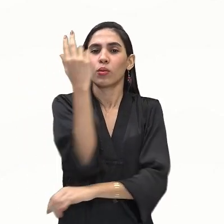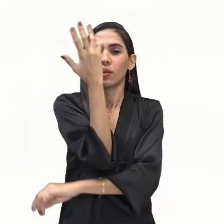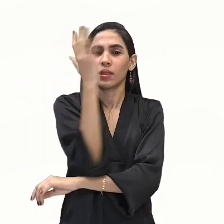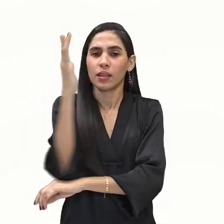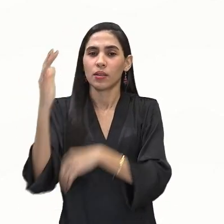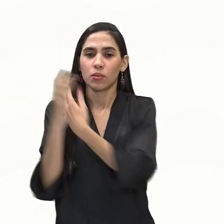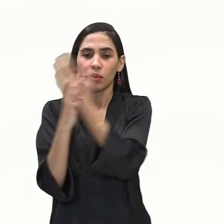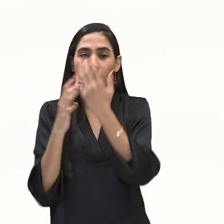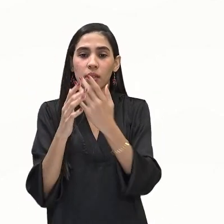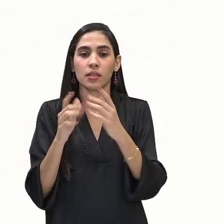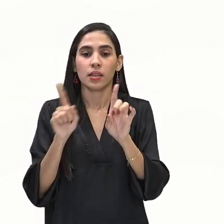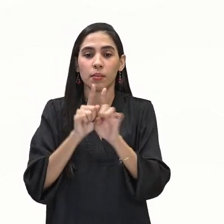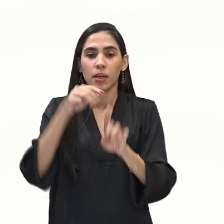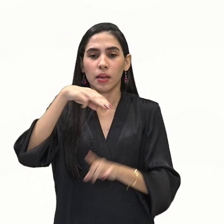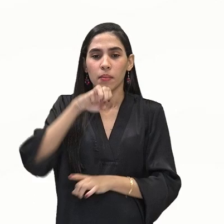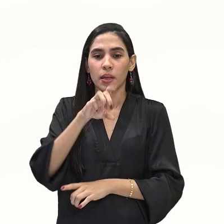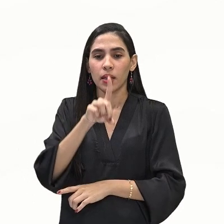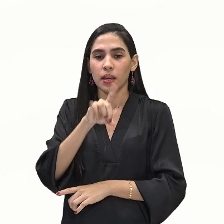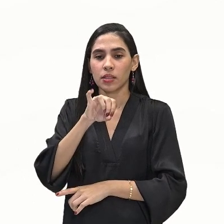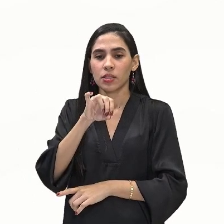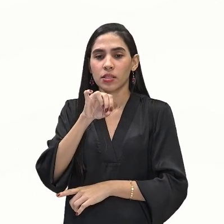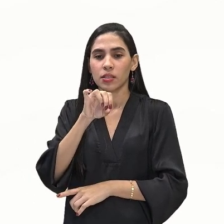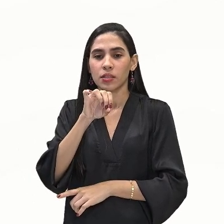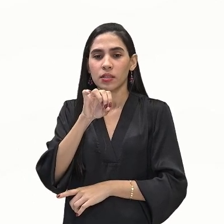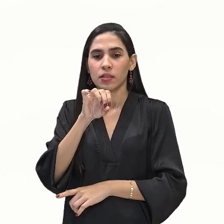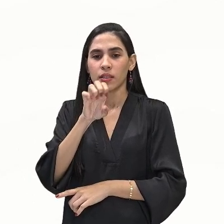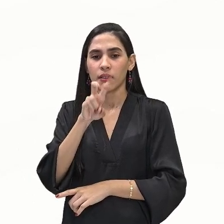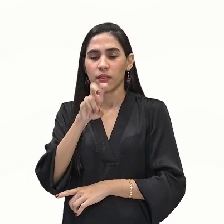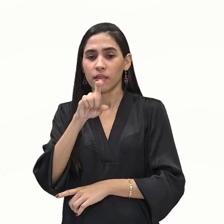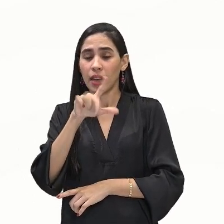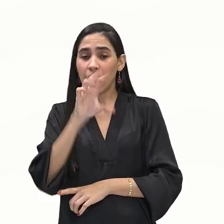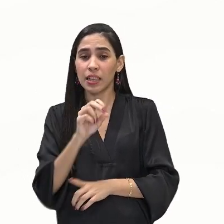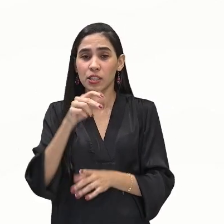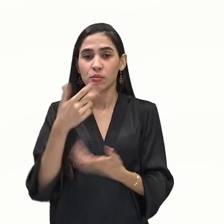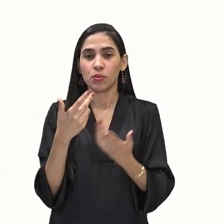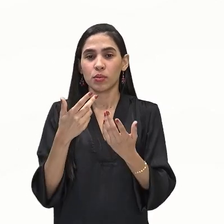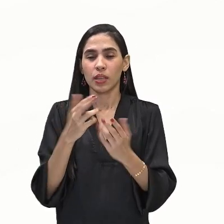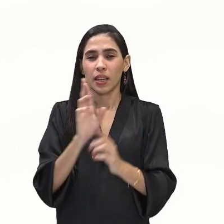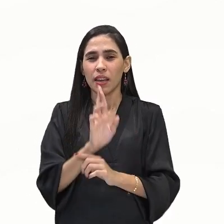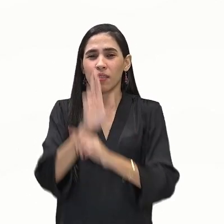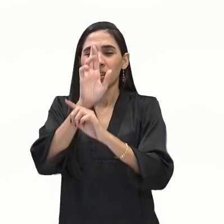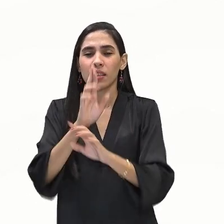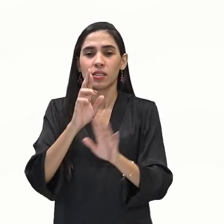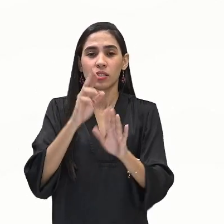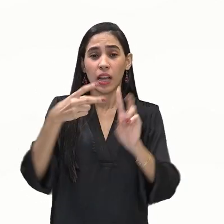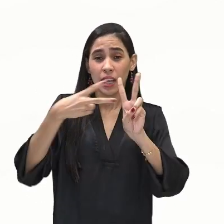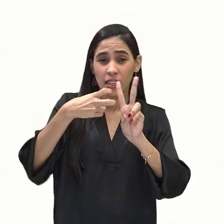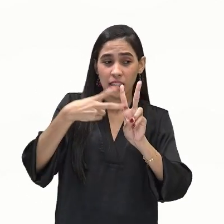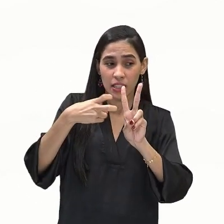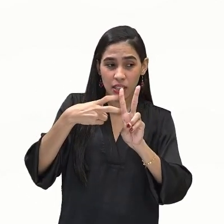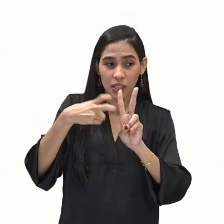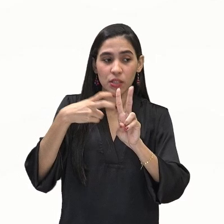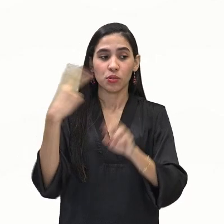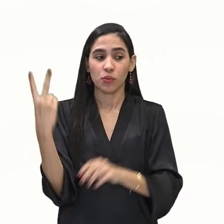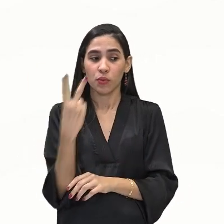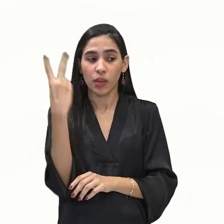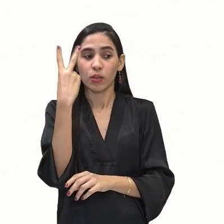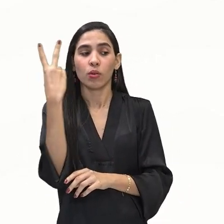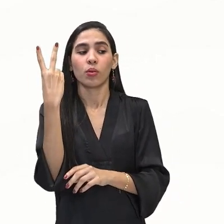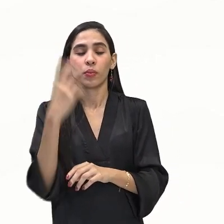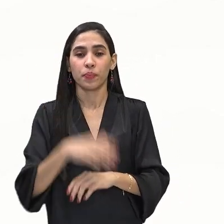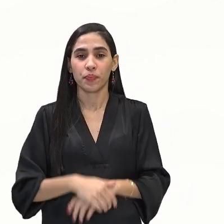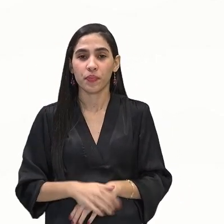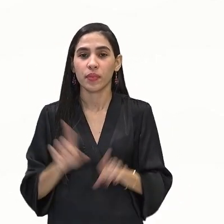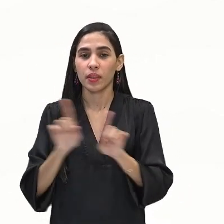nossos indígenas, eles que serão os nossos cavaleiros, que é a exaltação da figura do índio, né? E que acabou